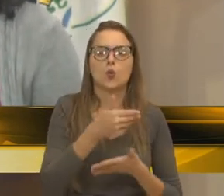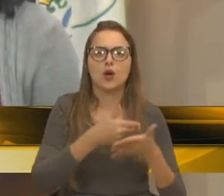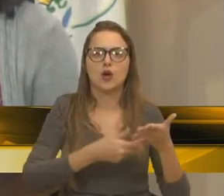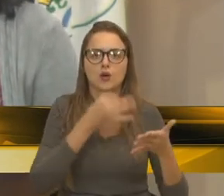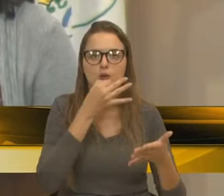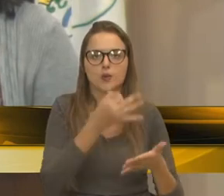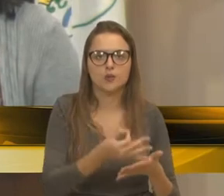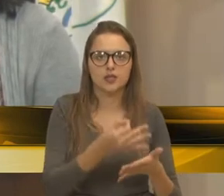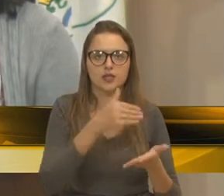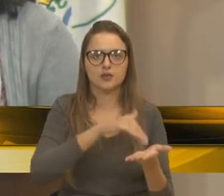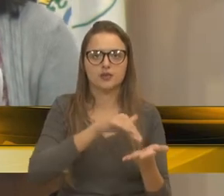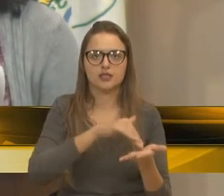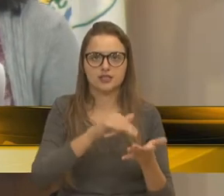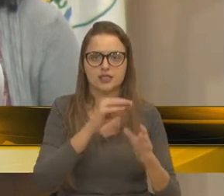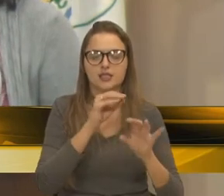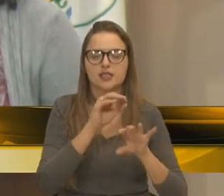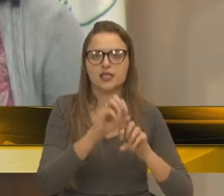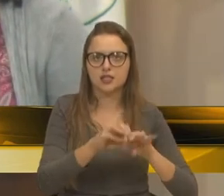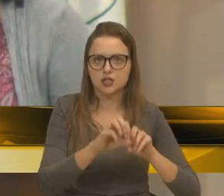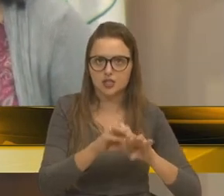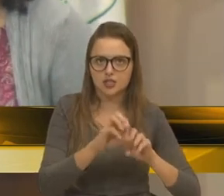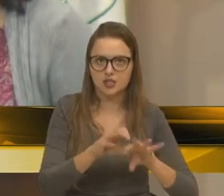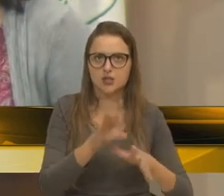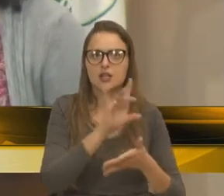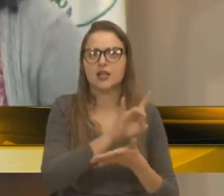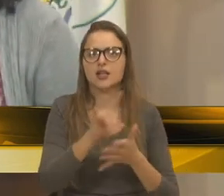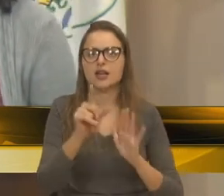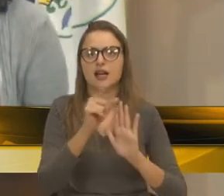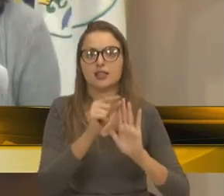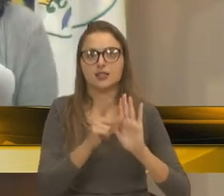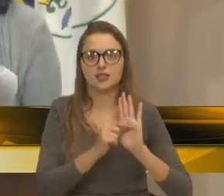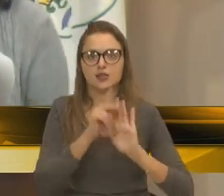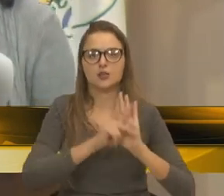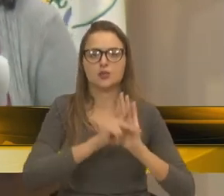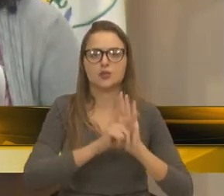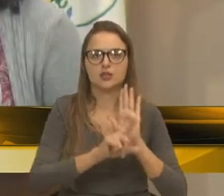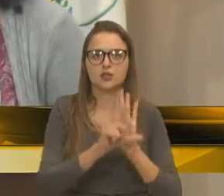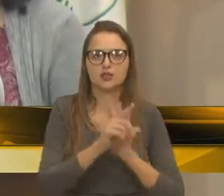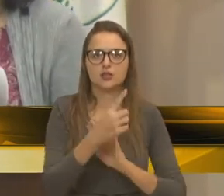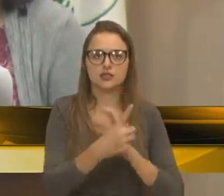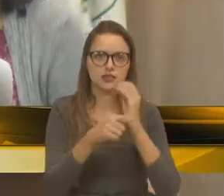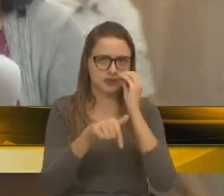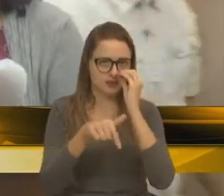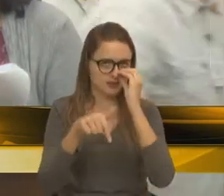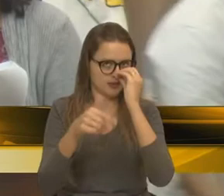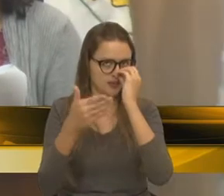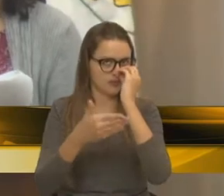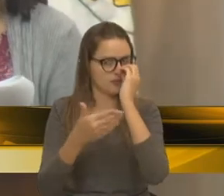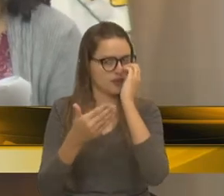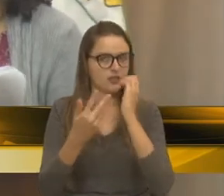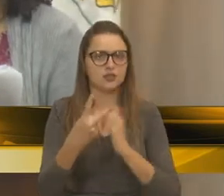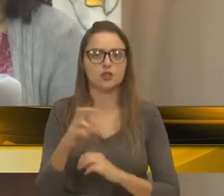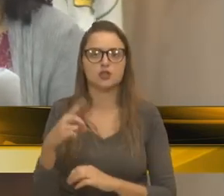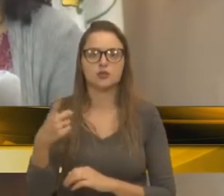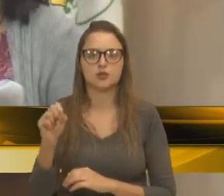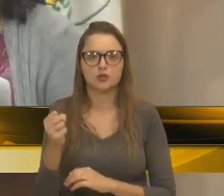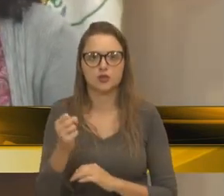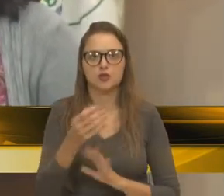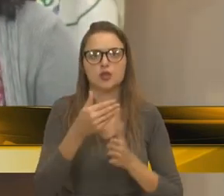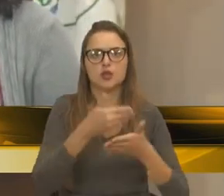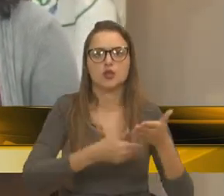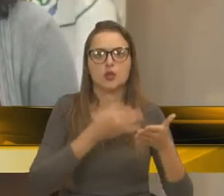da Secretária Municipal de Educação quanto a cada artigo do projeto de lei número 177 de 2018. Parecer técnico, né,